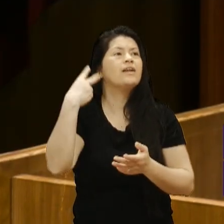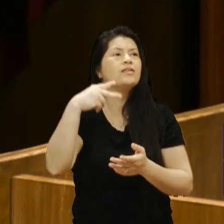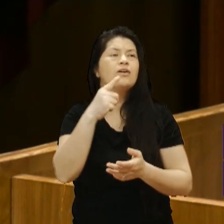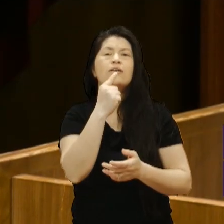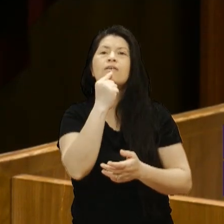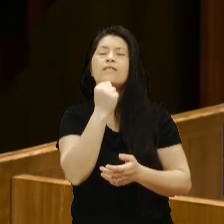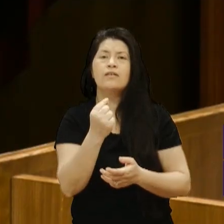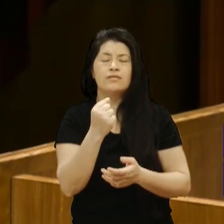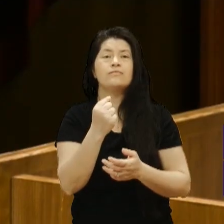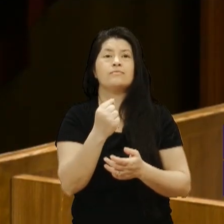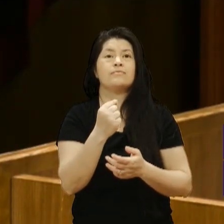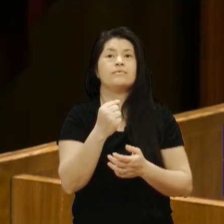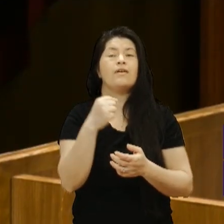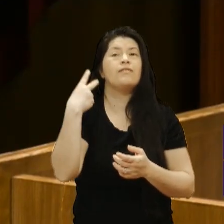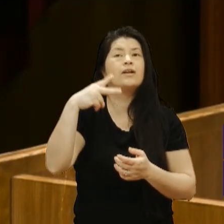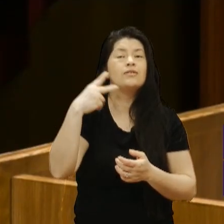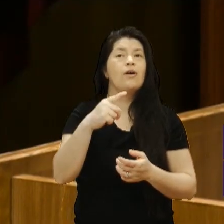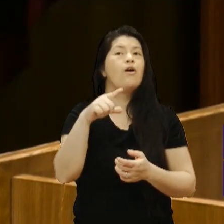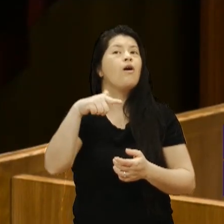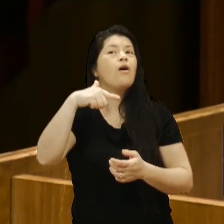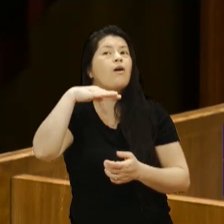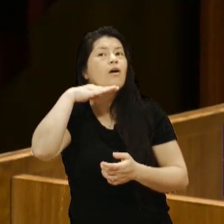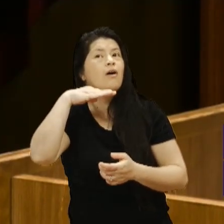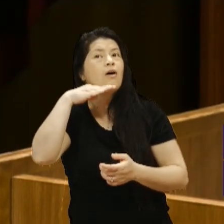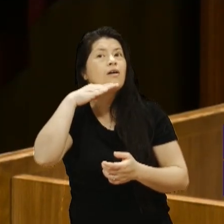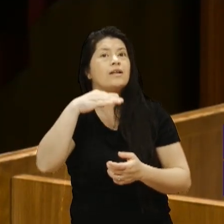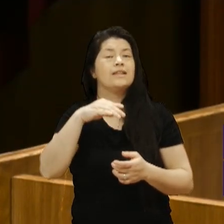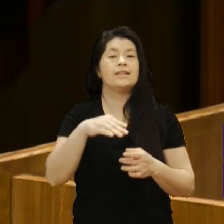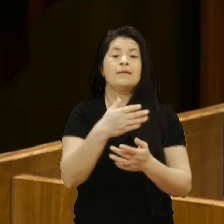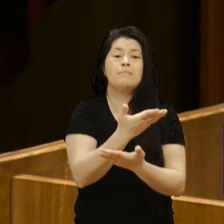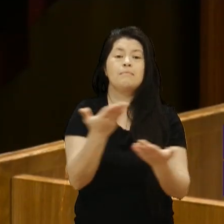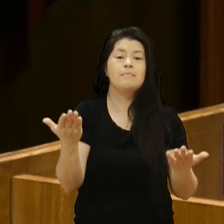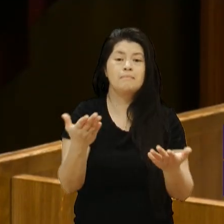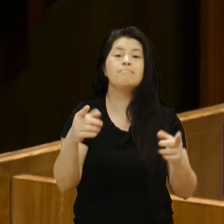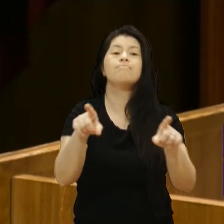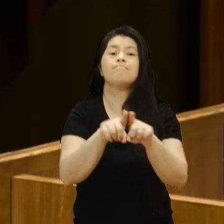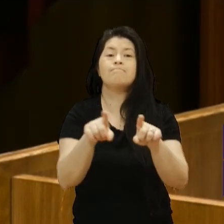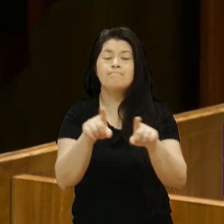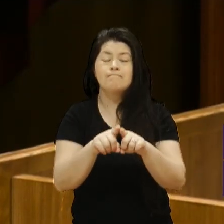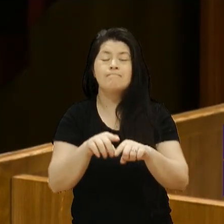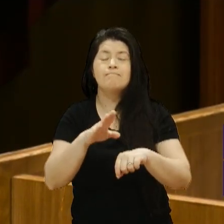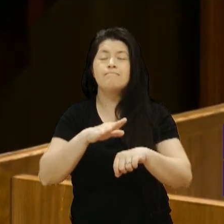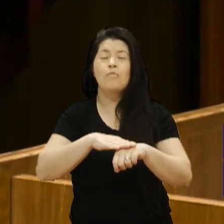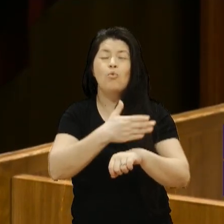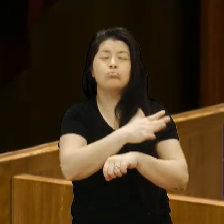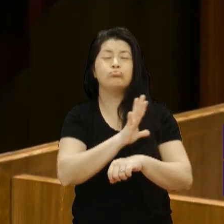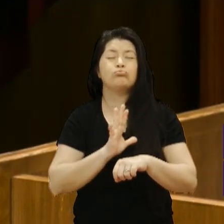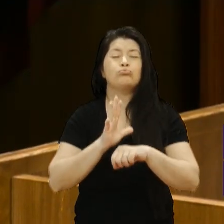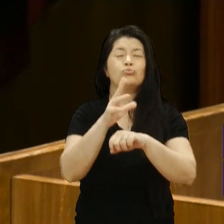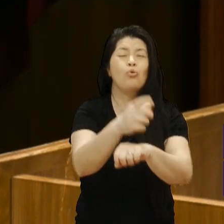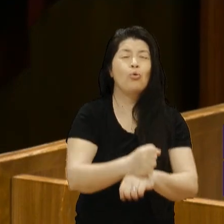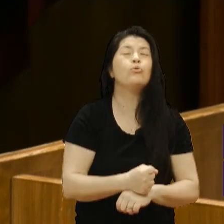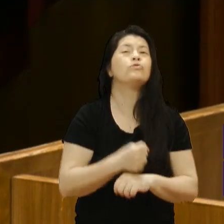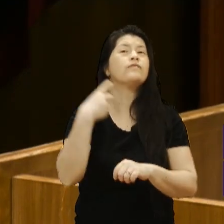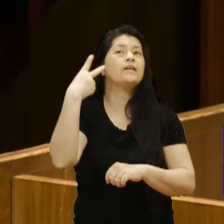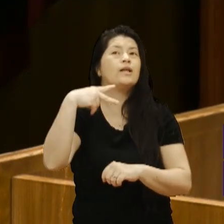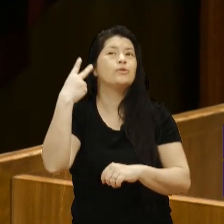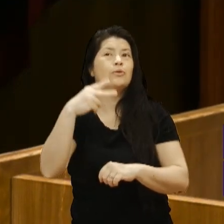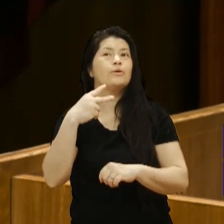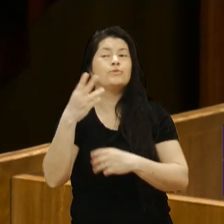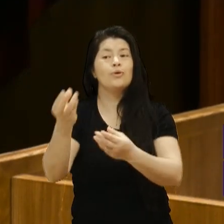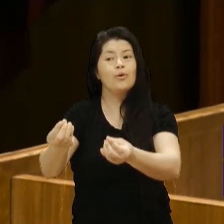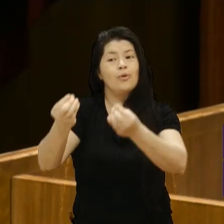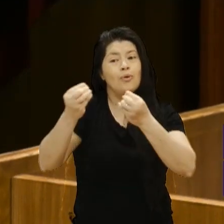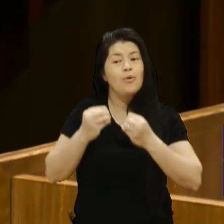e João Wes pela iniciativa desta homenagem e a todos os vereadores desta casa pelo reconhecimento. Recebemos essa homenagem com muito